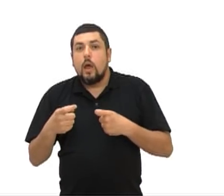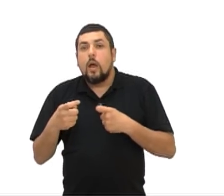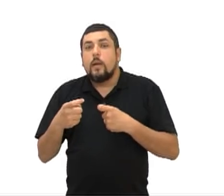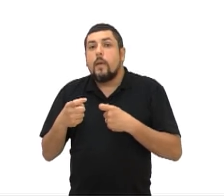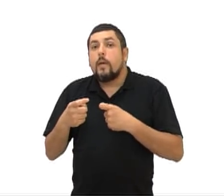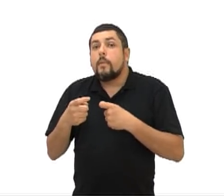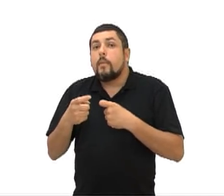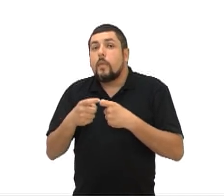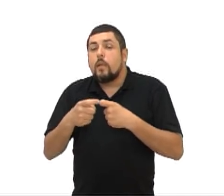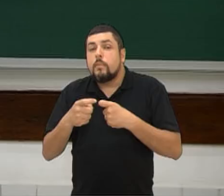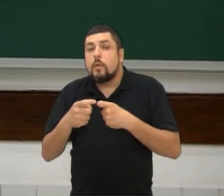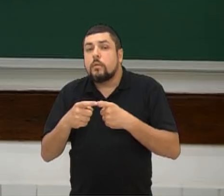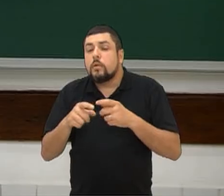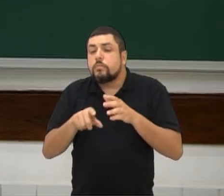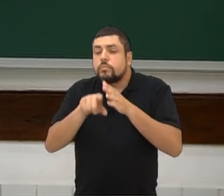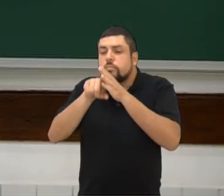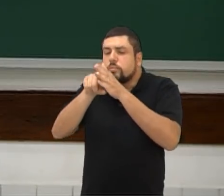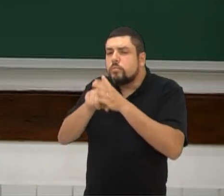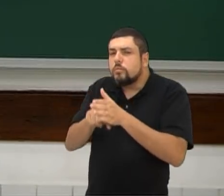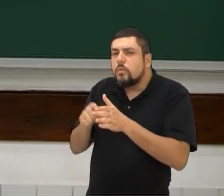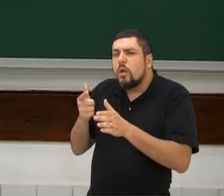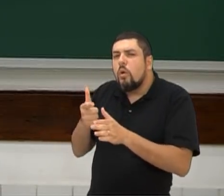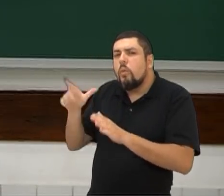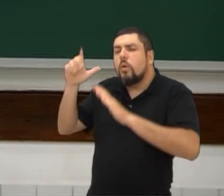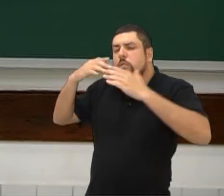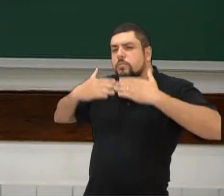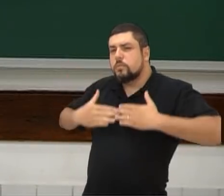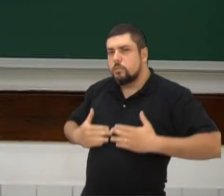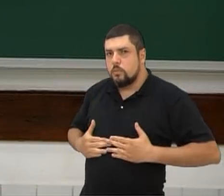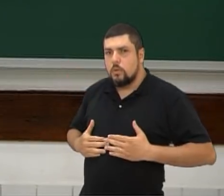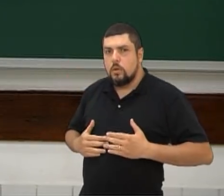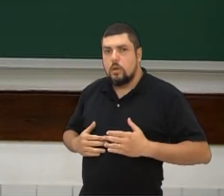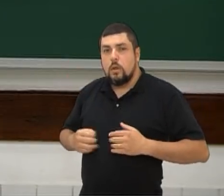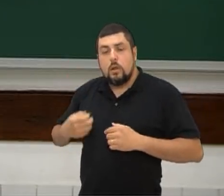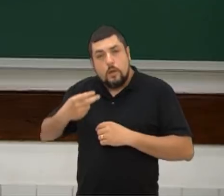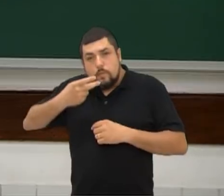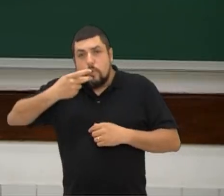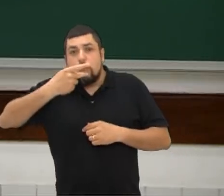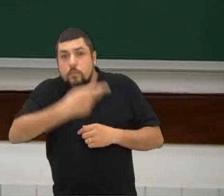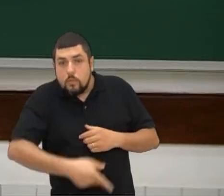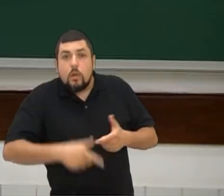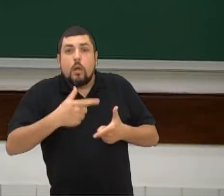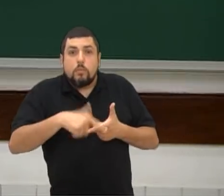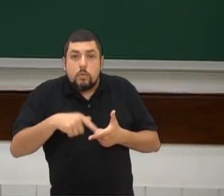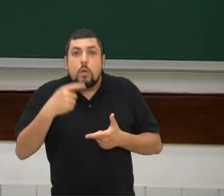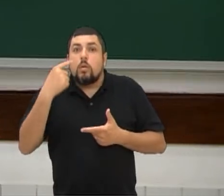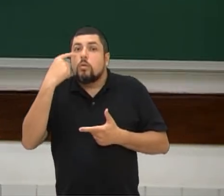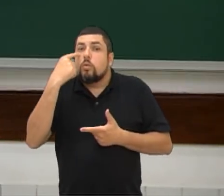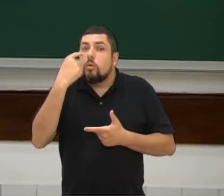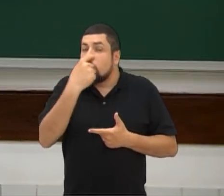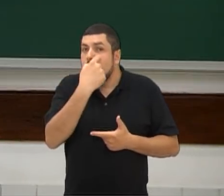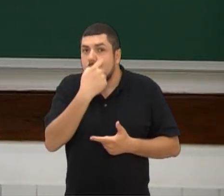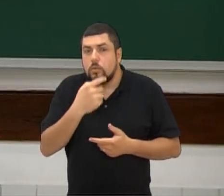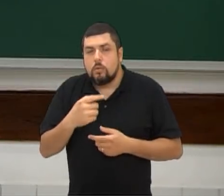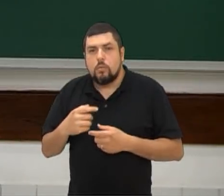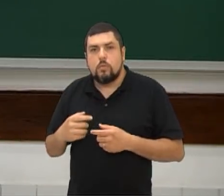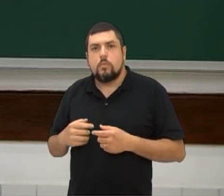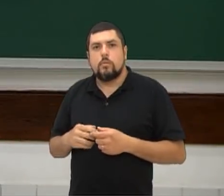outra parte do corpo. Ele diz que o problema é nos olhos, mas ele diz ali